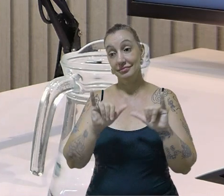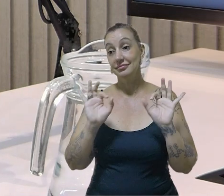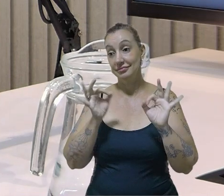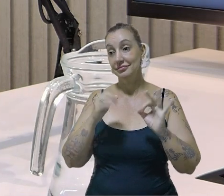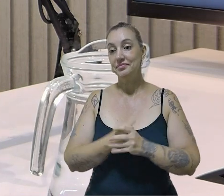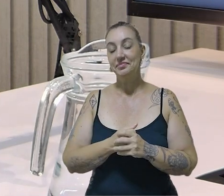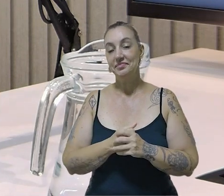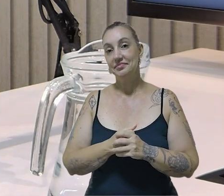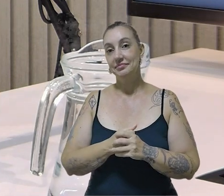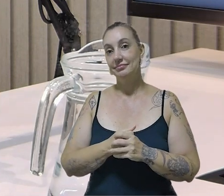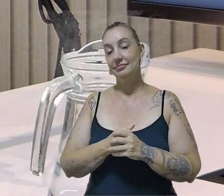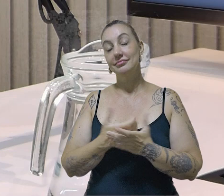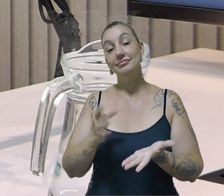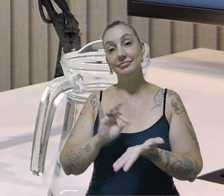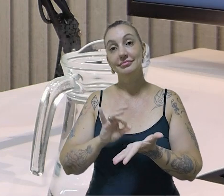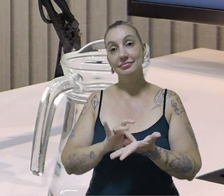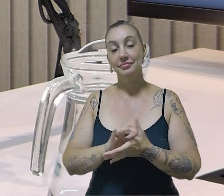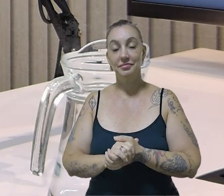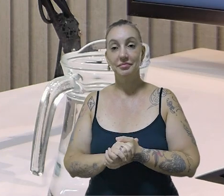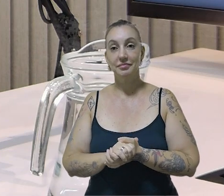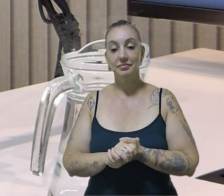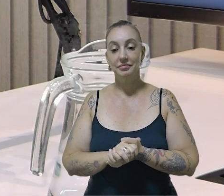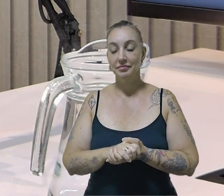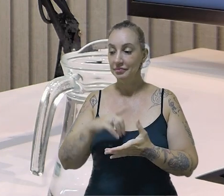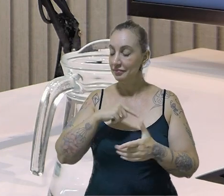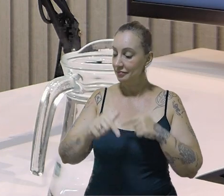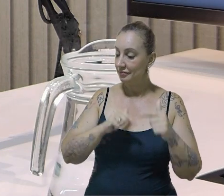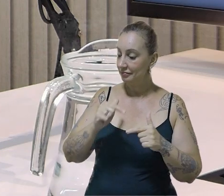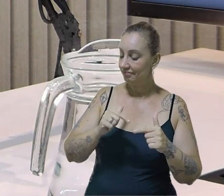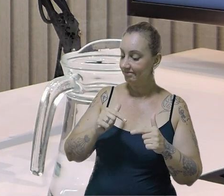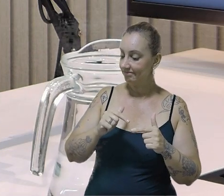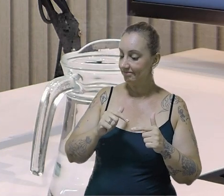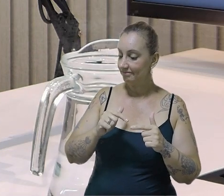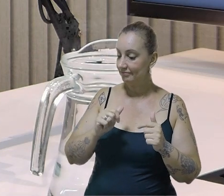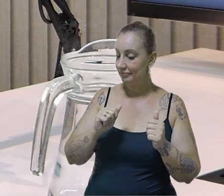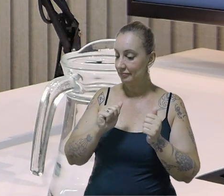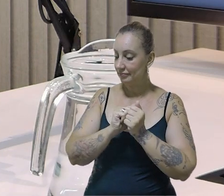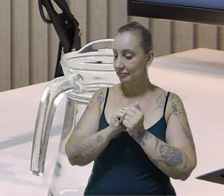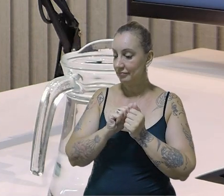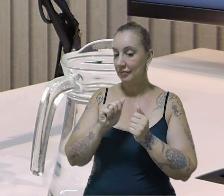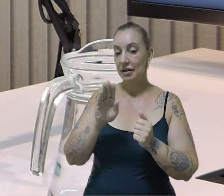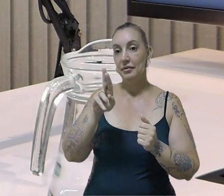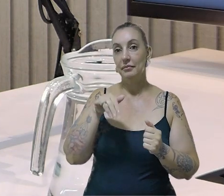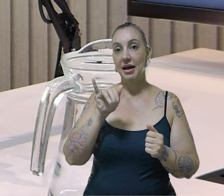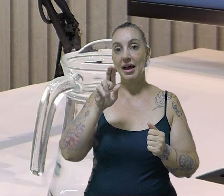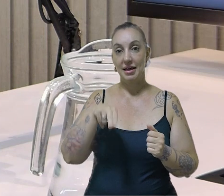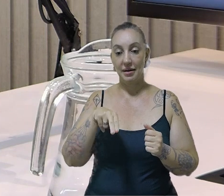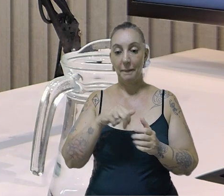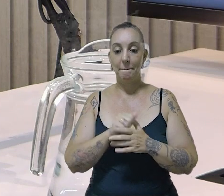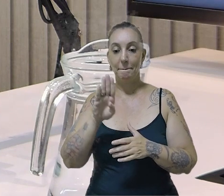certa forma e tem que ser eu tenho trabalhado muito com com o Brian be que é um